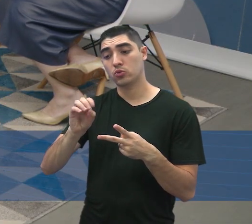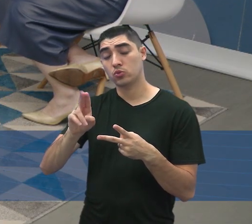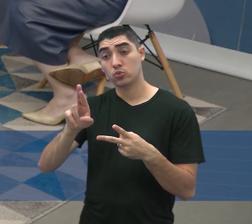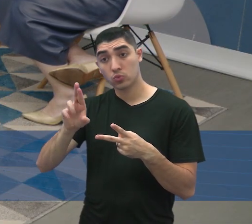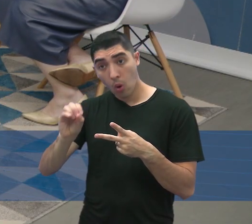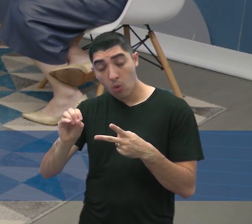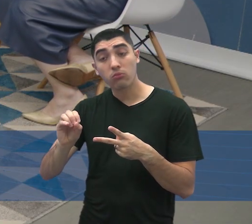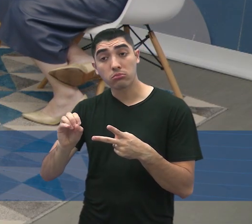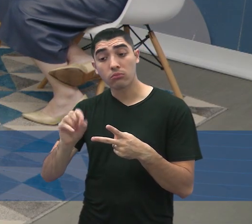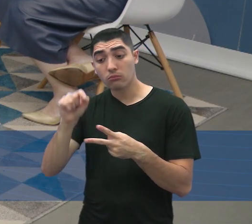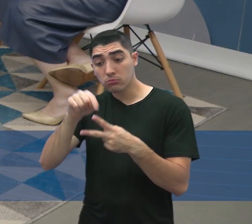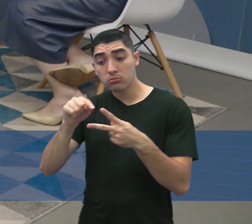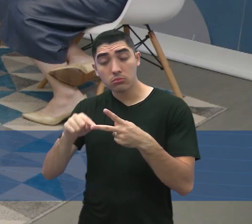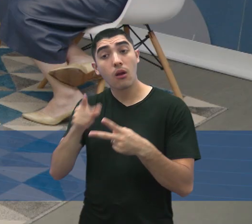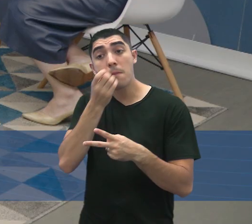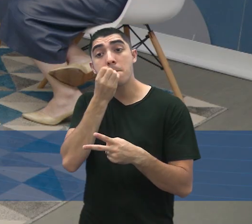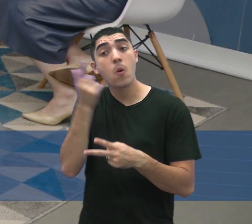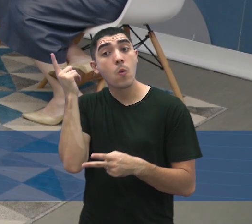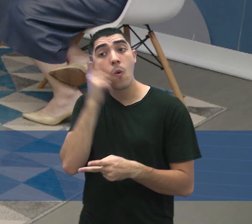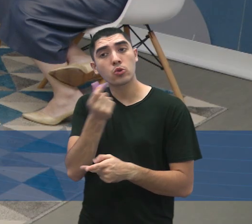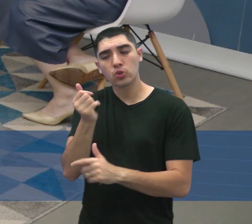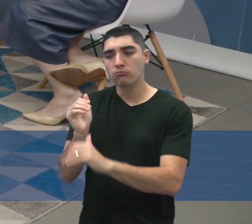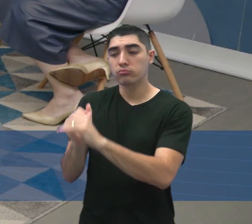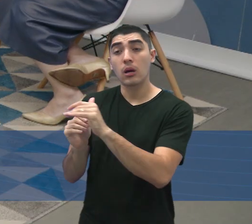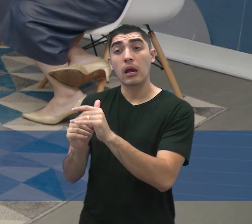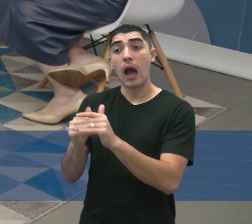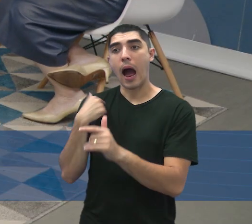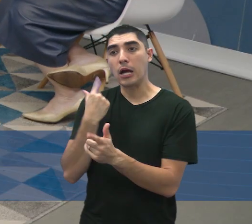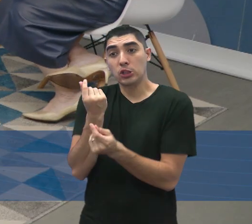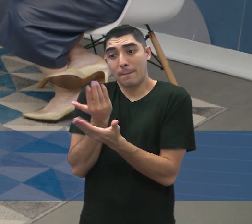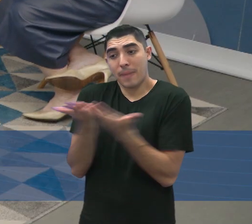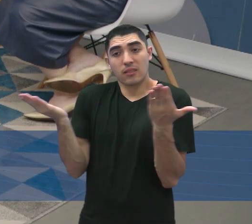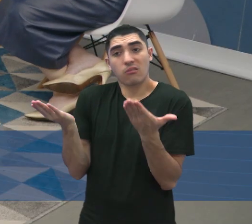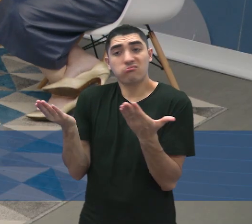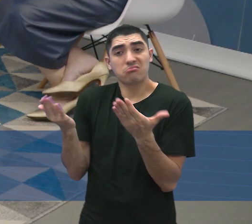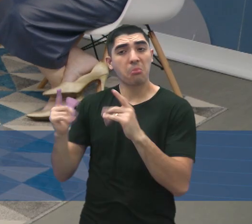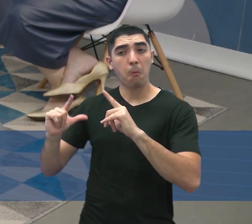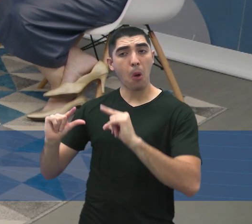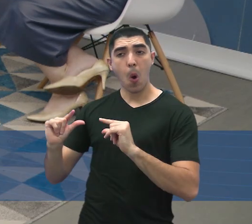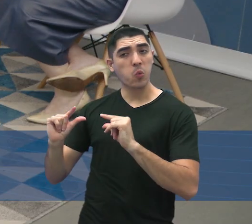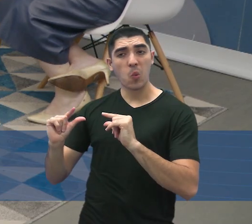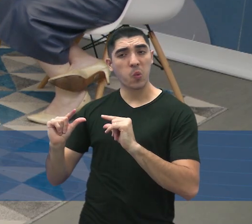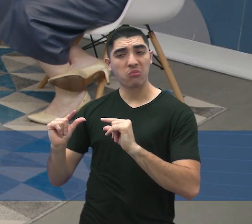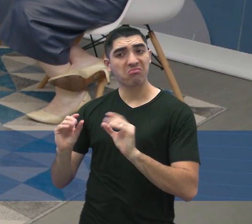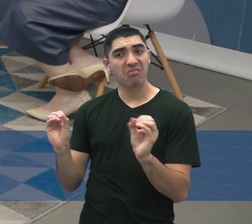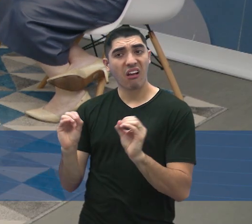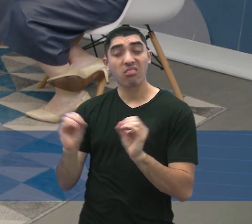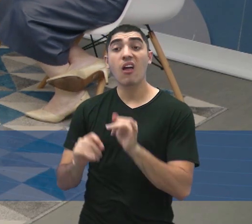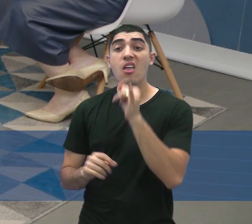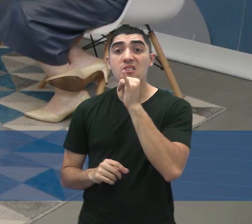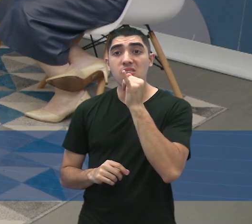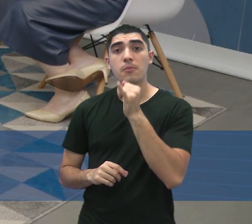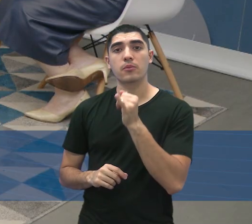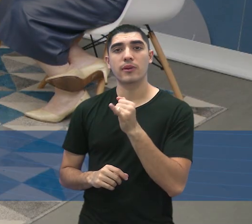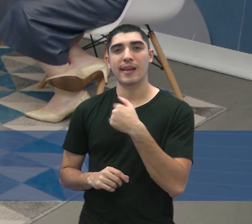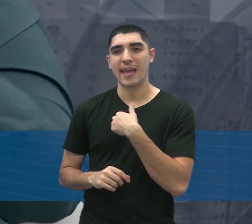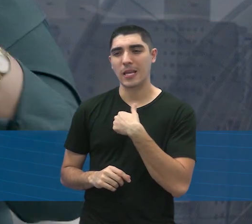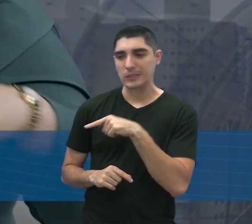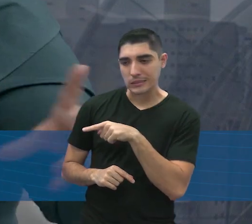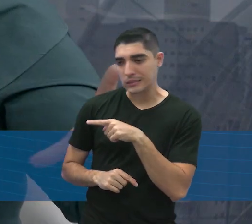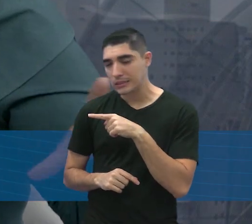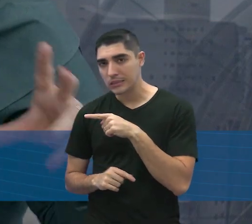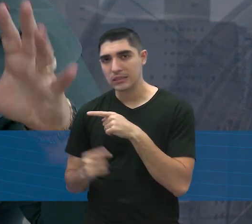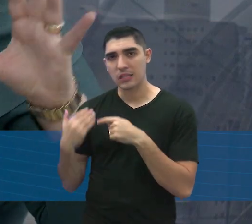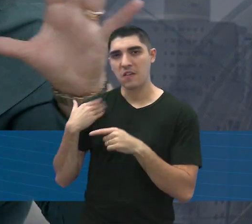consigo ter um excelente rendimento com um risco muito menor. Verdade. Aí dá até para deixar para correr risco quando eu vou lá andar